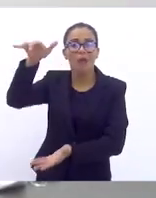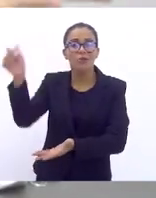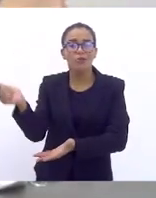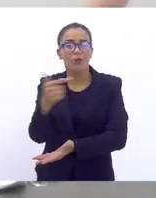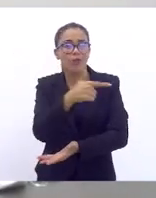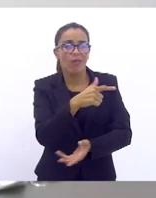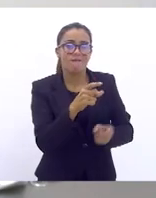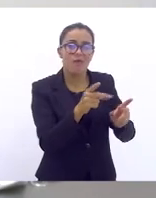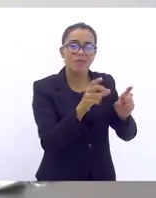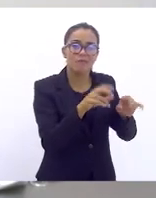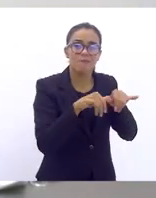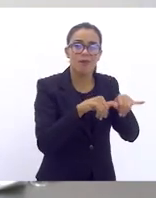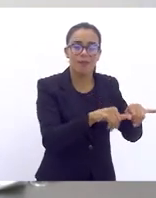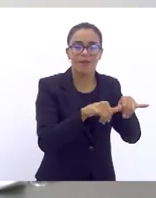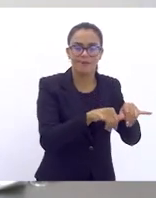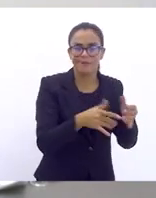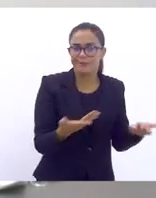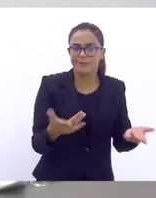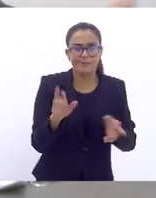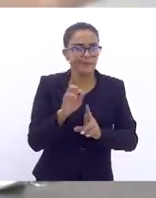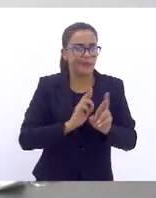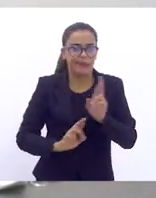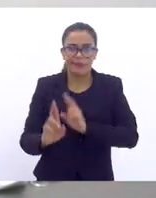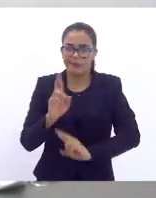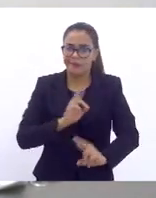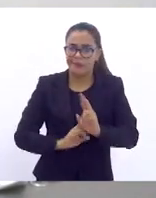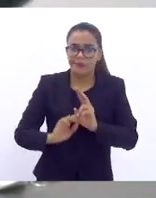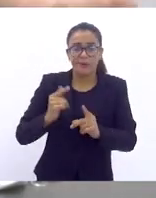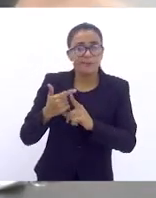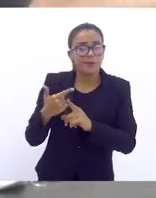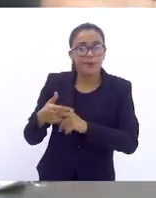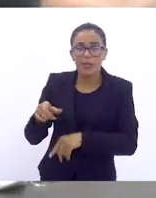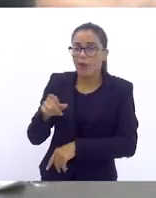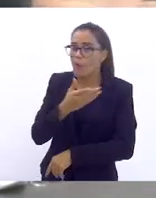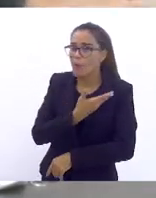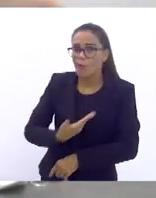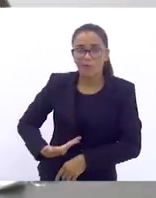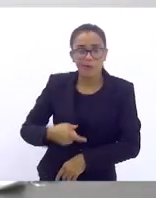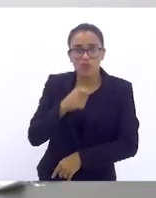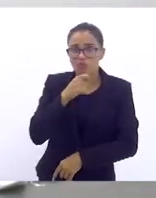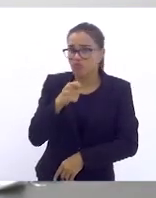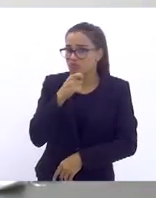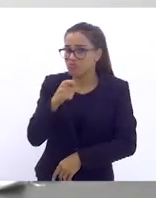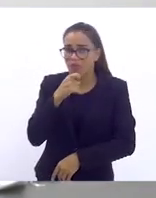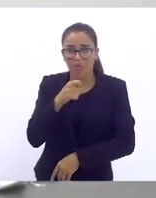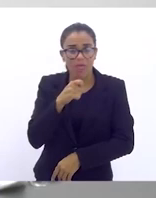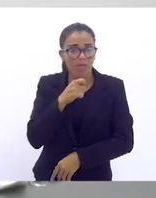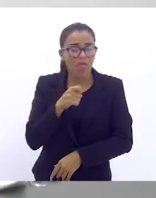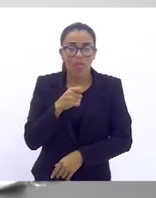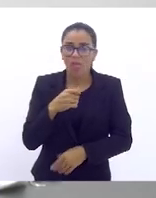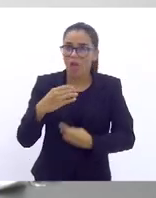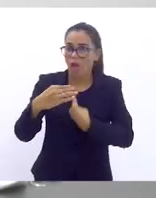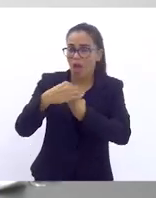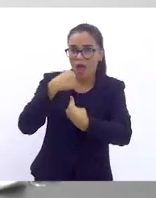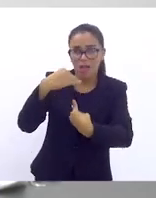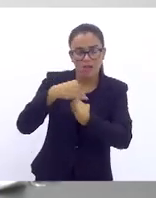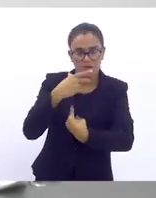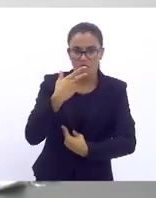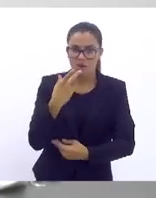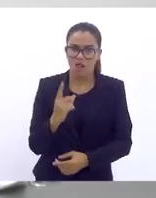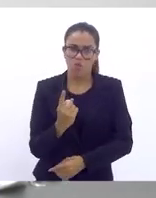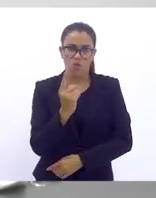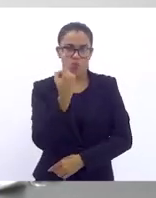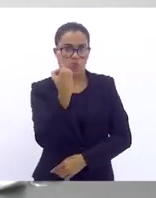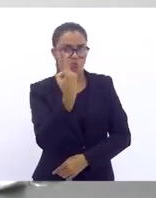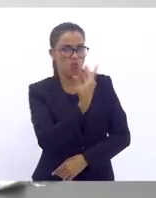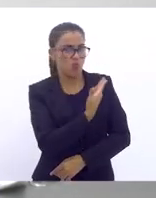porque não aquilo sem resposta porque o estado não tem direção e volta a dizer não tô falando de